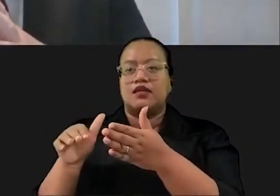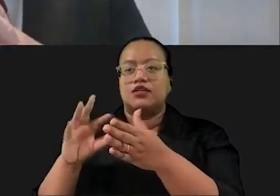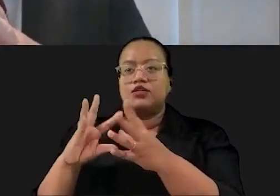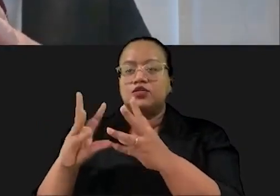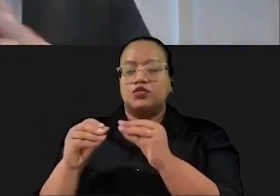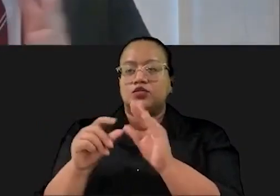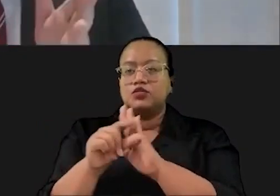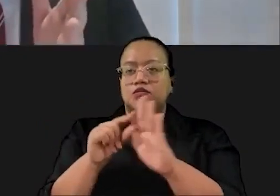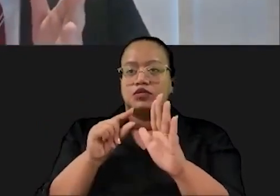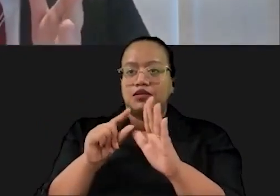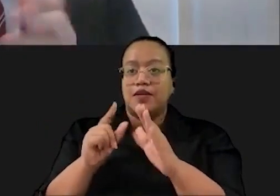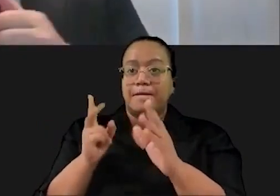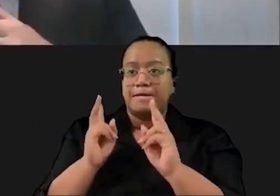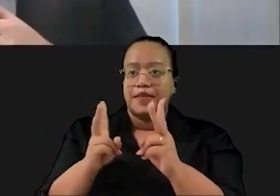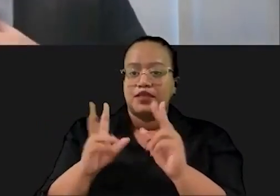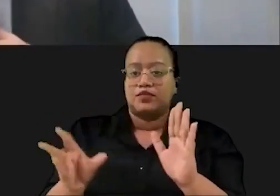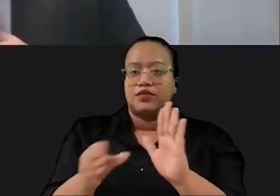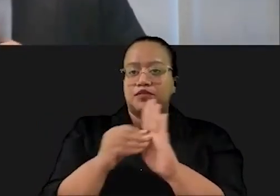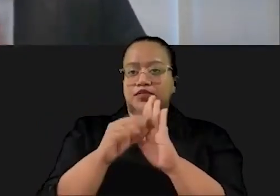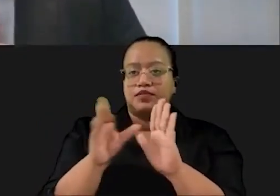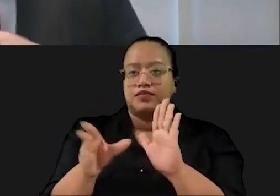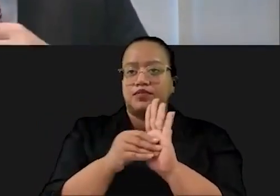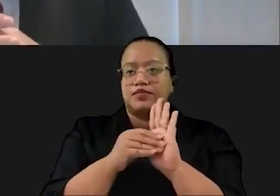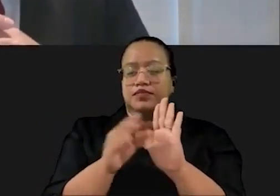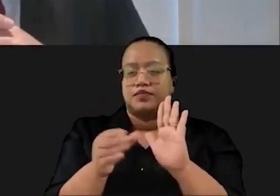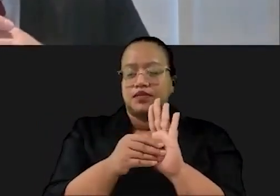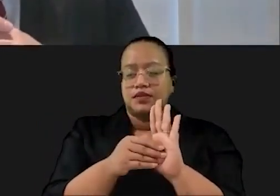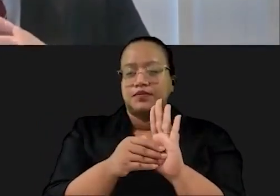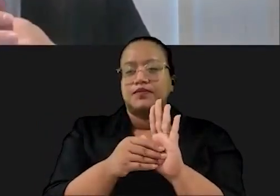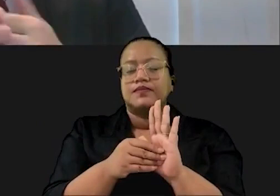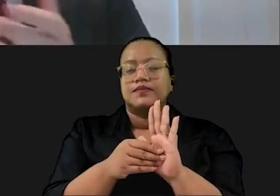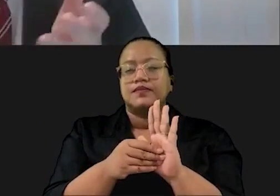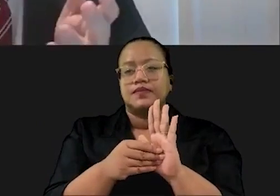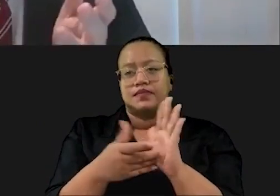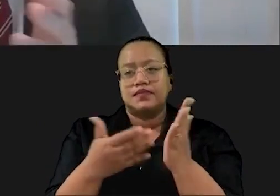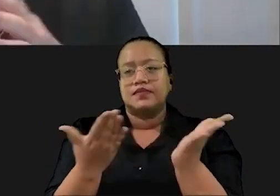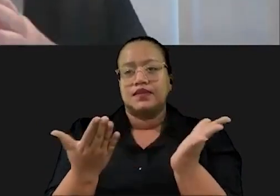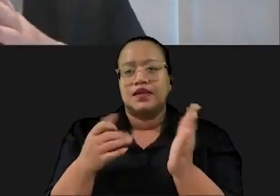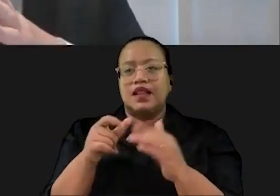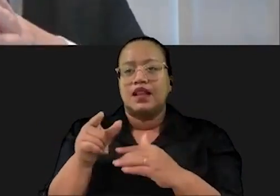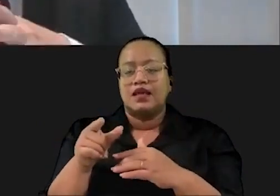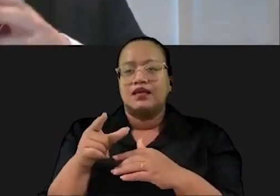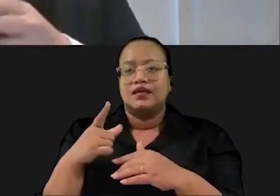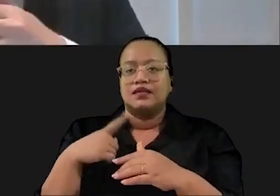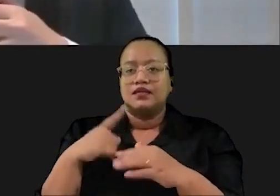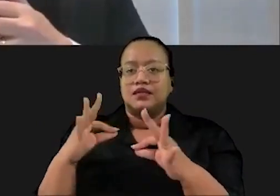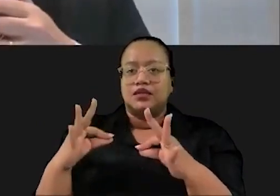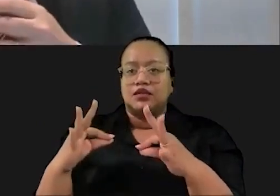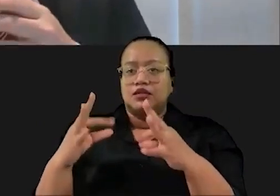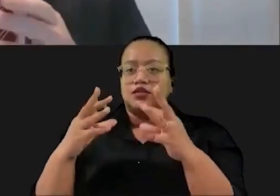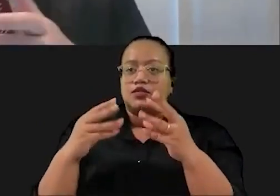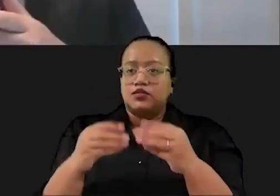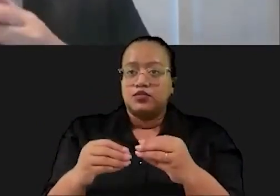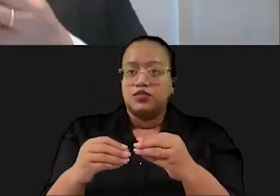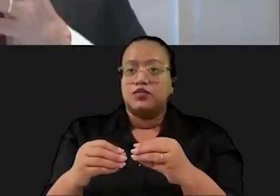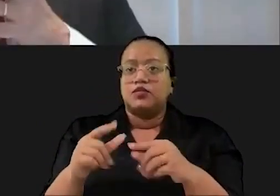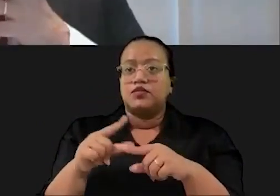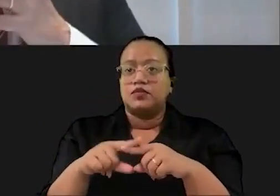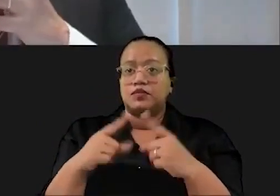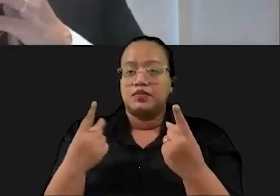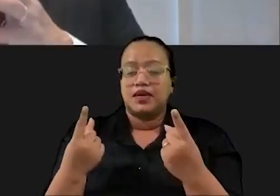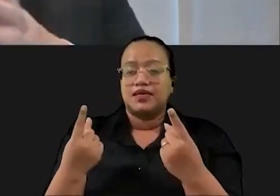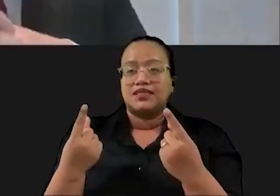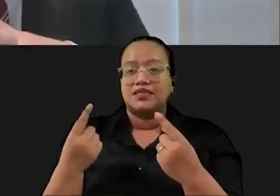Isso, na realidade, era uma peça que servia para tudo e, ao mesmo tempo, servia para nada, né? Incumbia depois ao juiz, aos